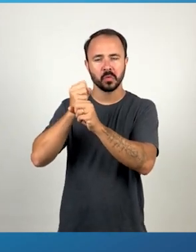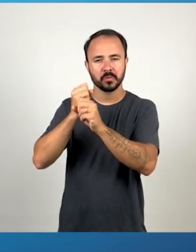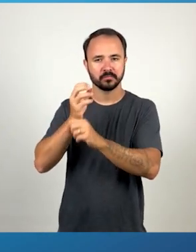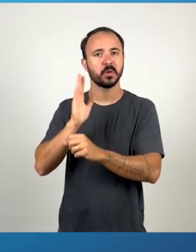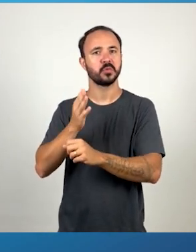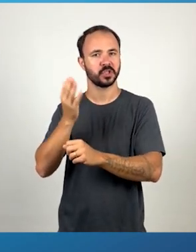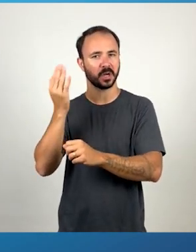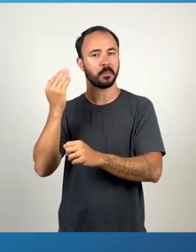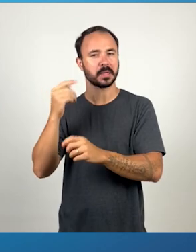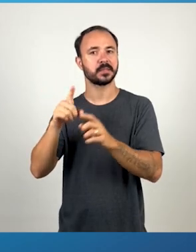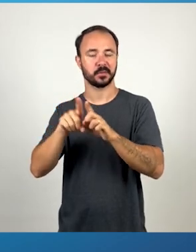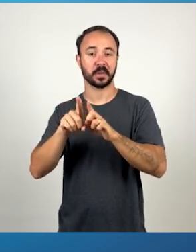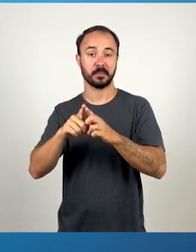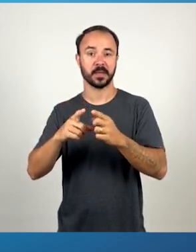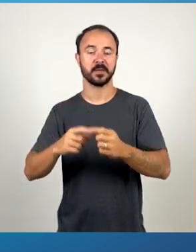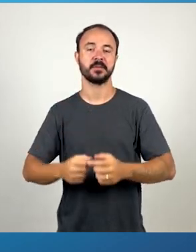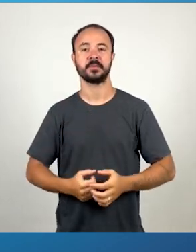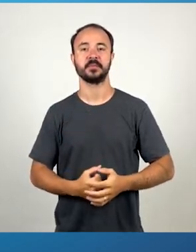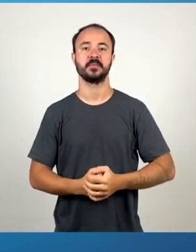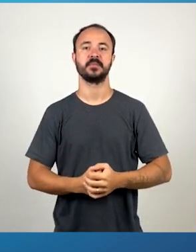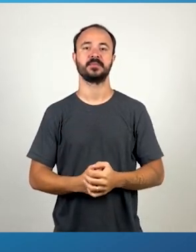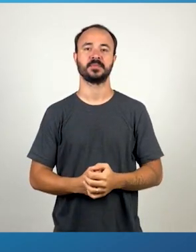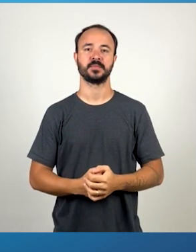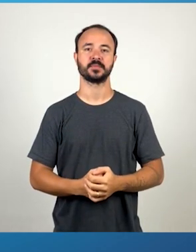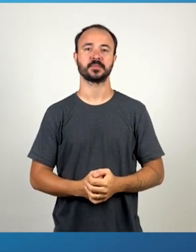longo da nossa história.